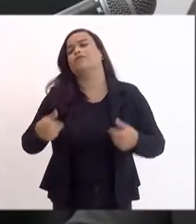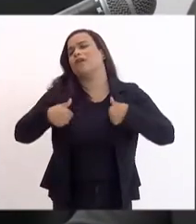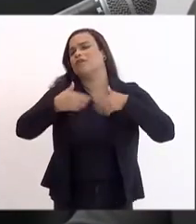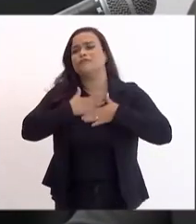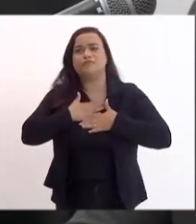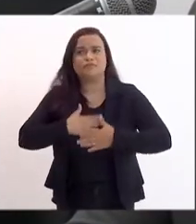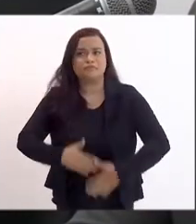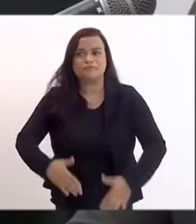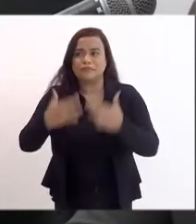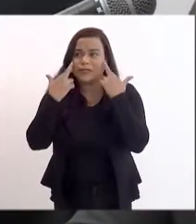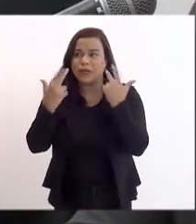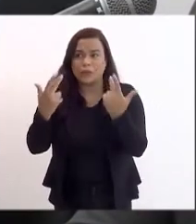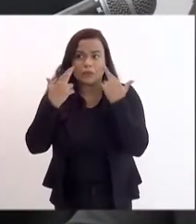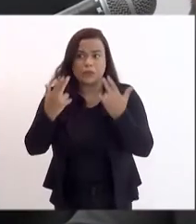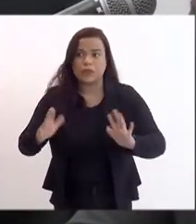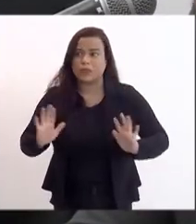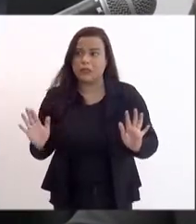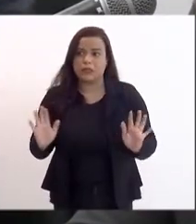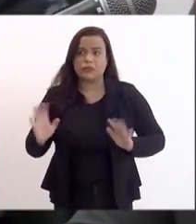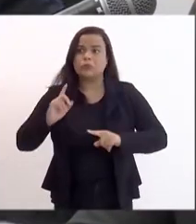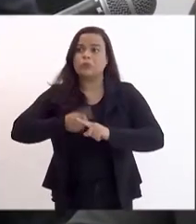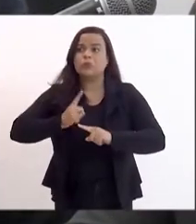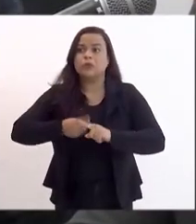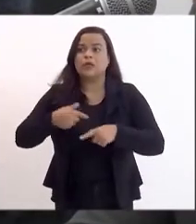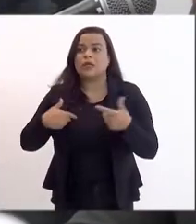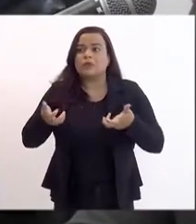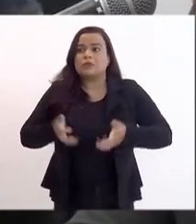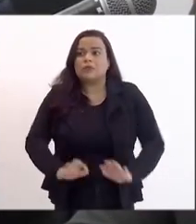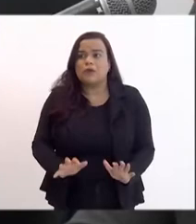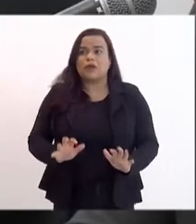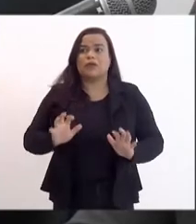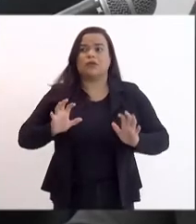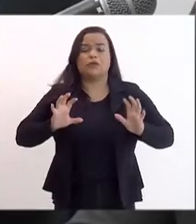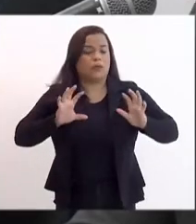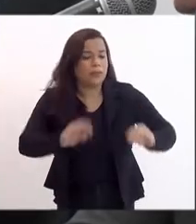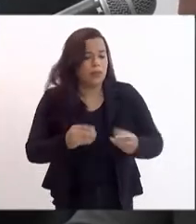tranquilo, porque, repito, não vou... entrar nessa...